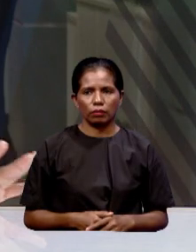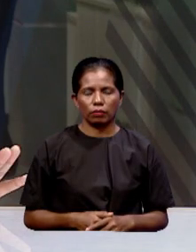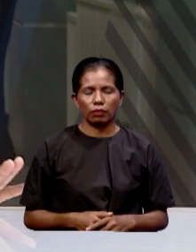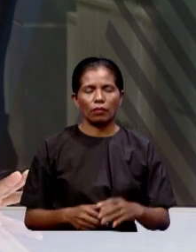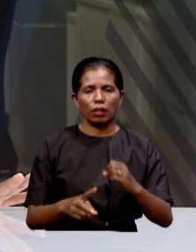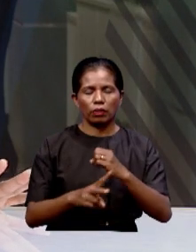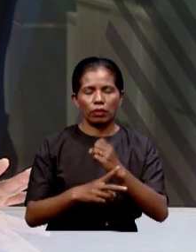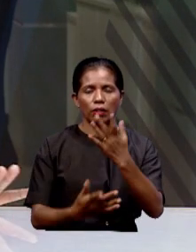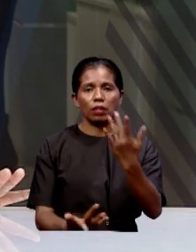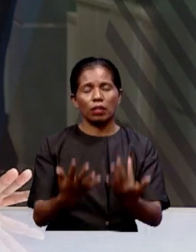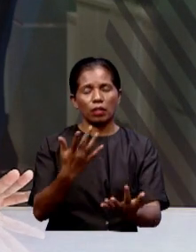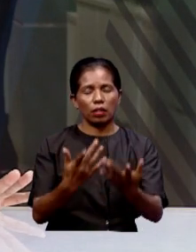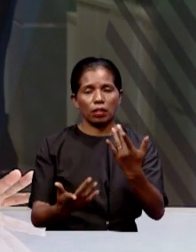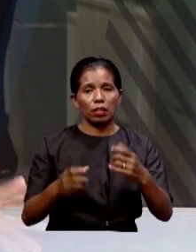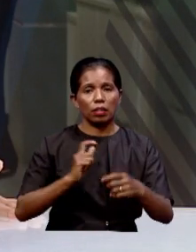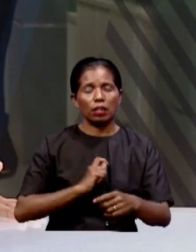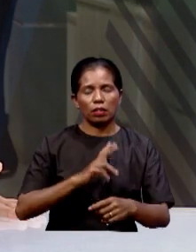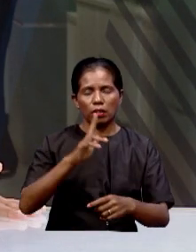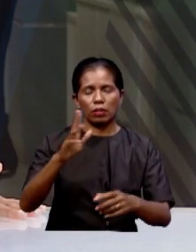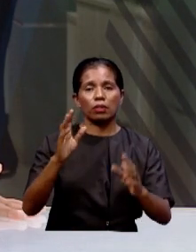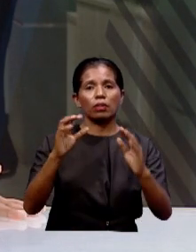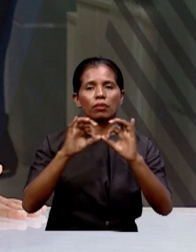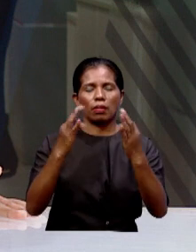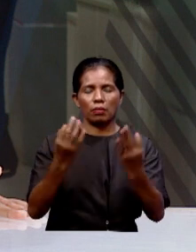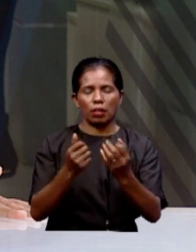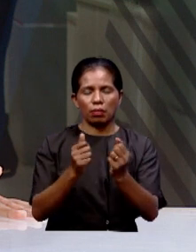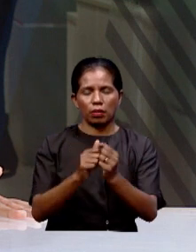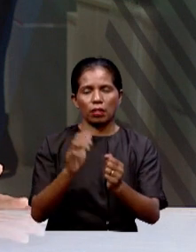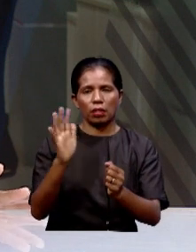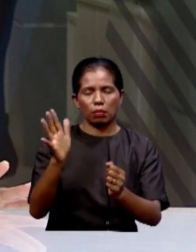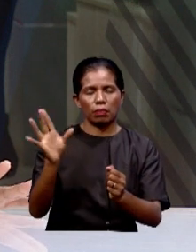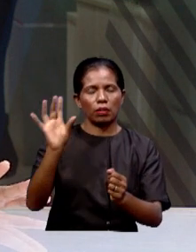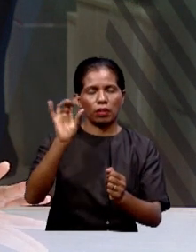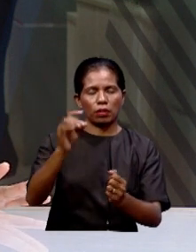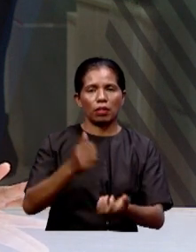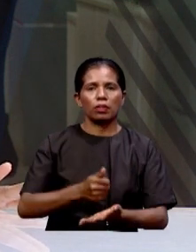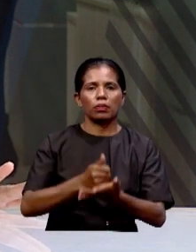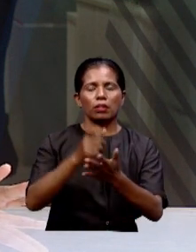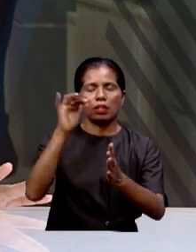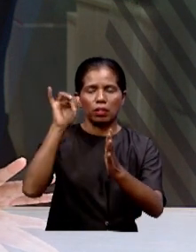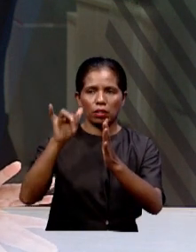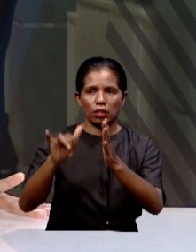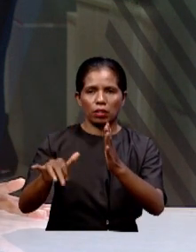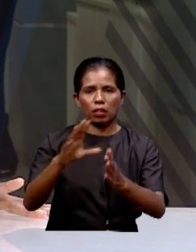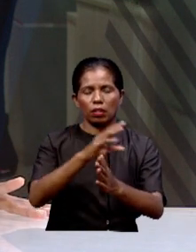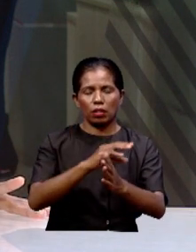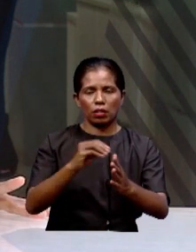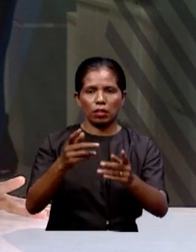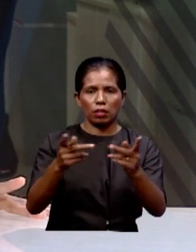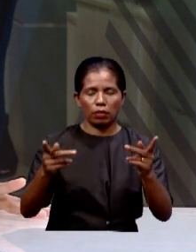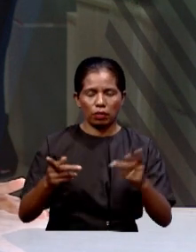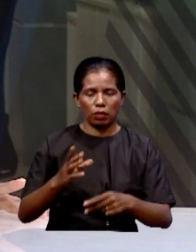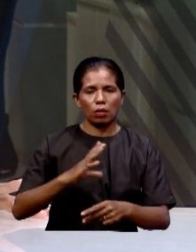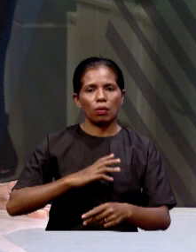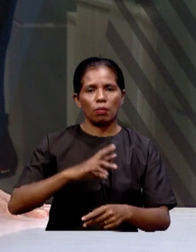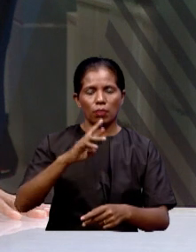Vítima incêndio Carantina Tacitolo, uma cai em Limanolo Recinjito, reta um apoio emergência no Rela Provisório e Corpo Bombeiros Campumbaro